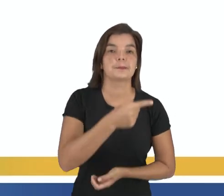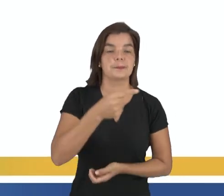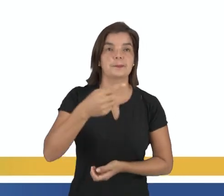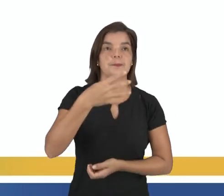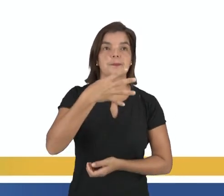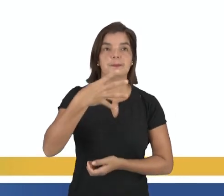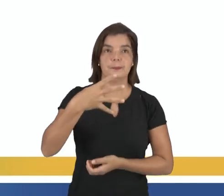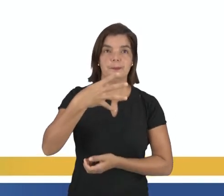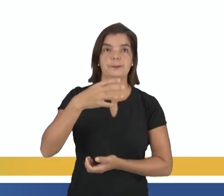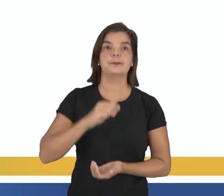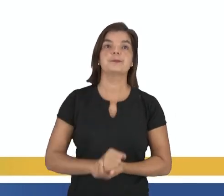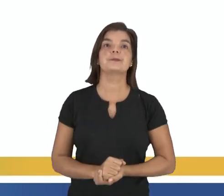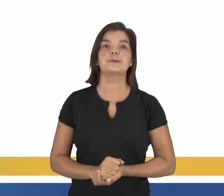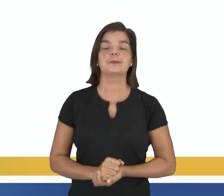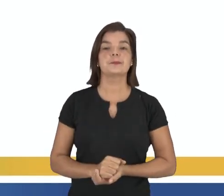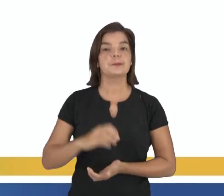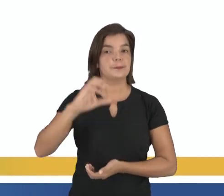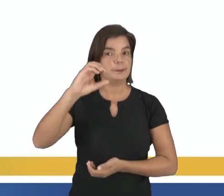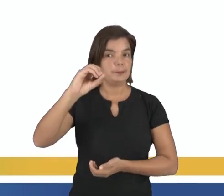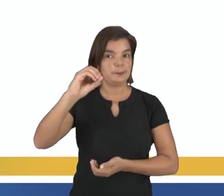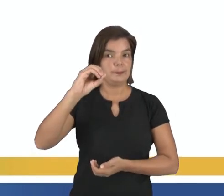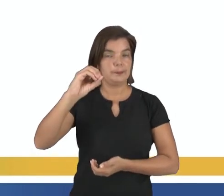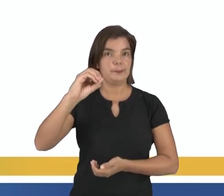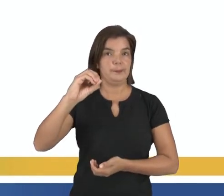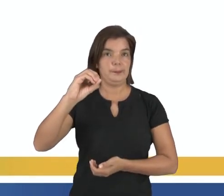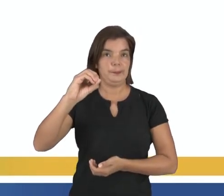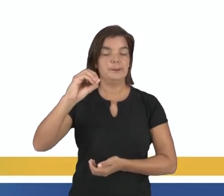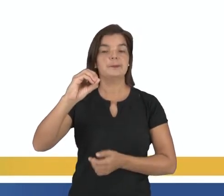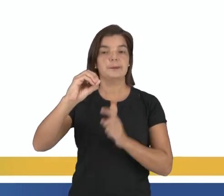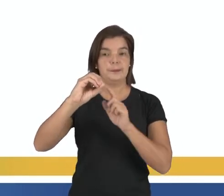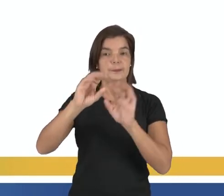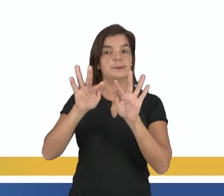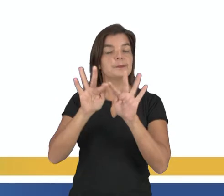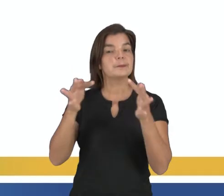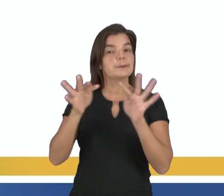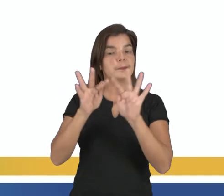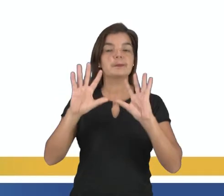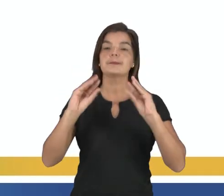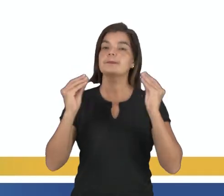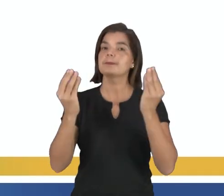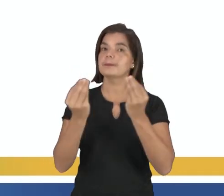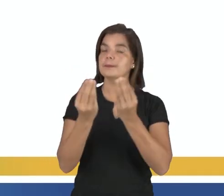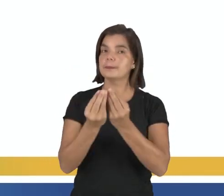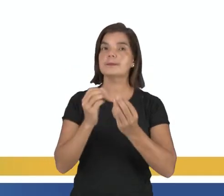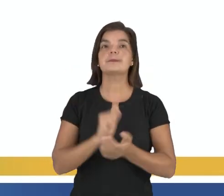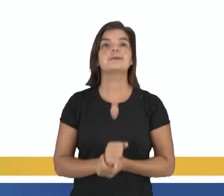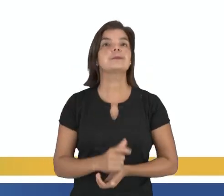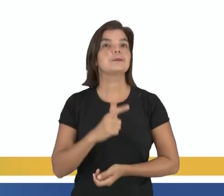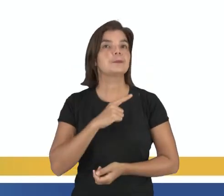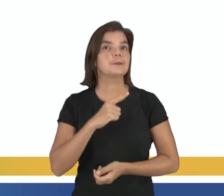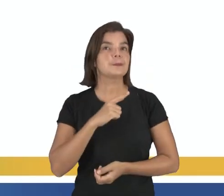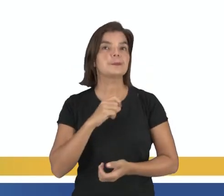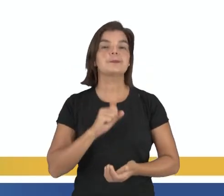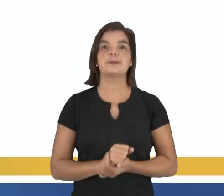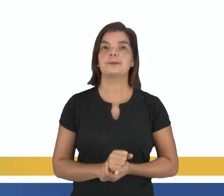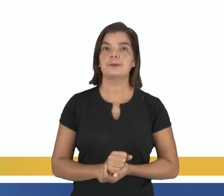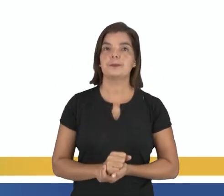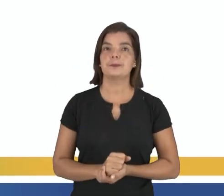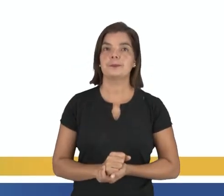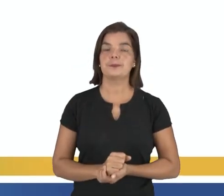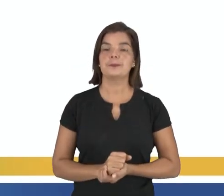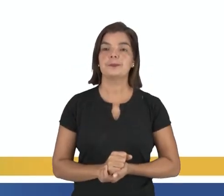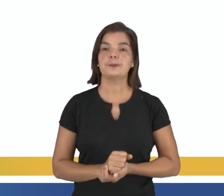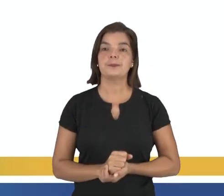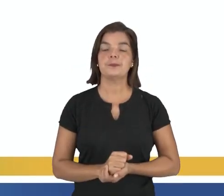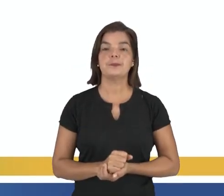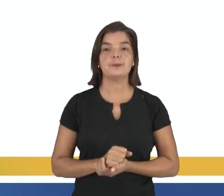o enxofre. NOx 0 do oxigênio, porque é uma substância simples. Então, nós temos aqui o NOx